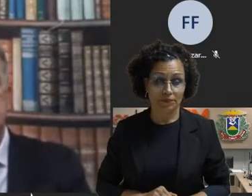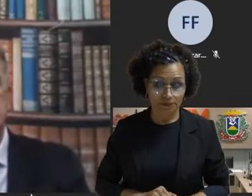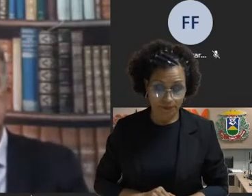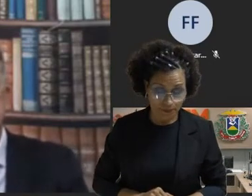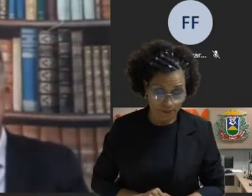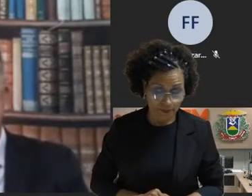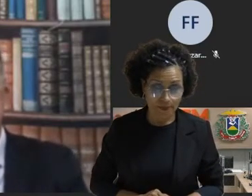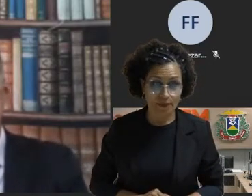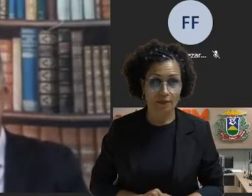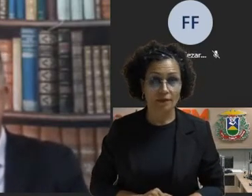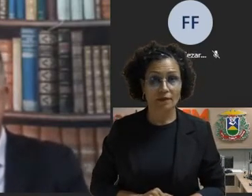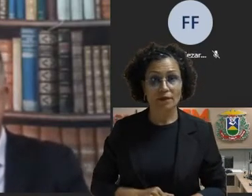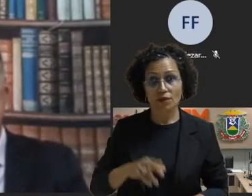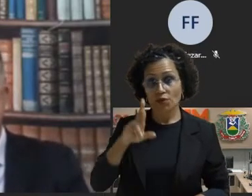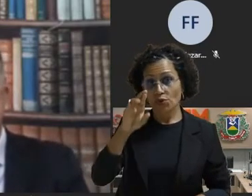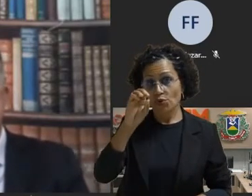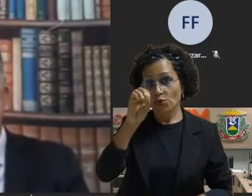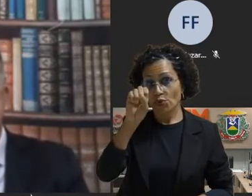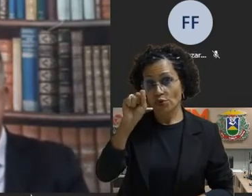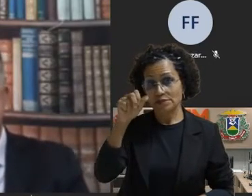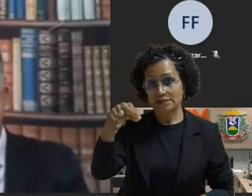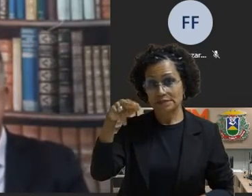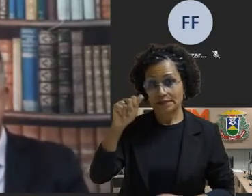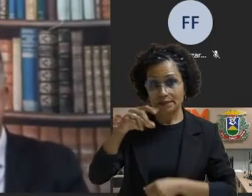Doutora Rosana?